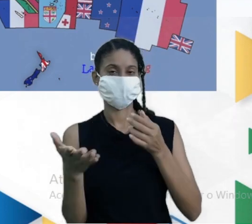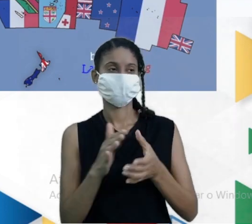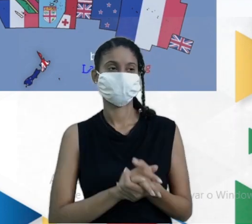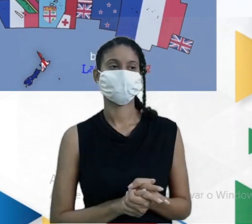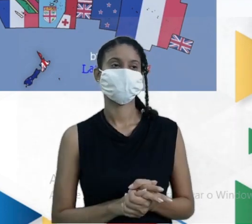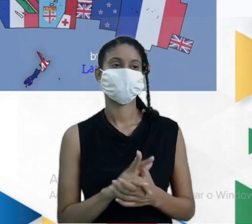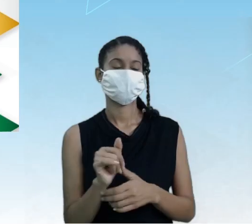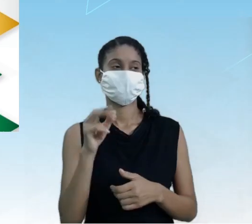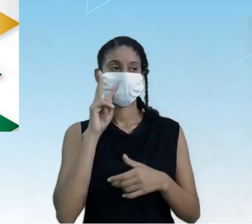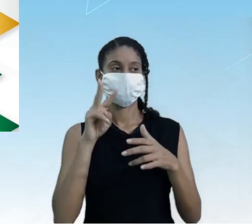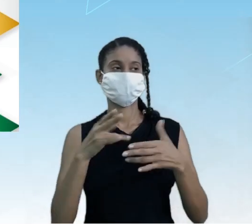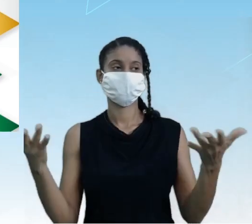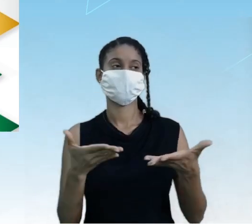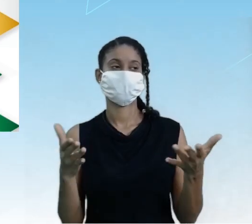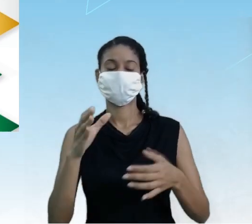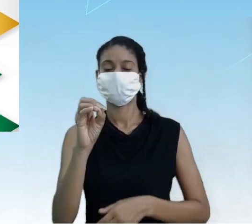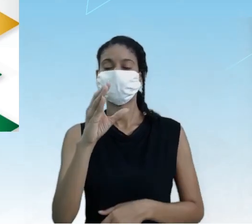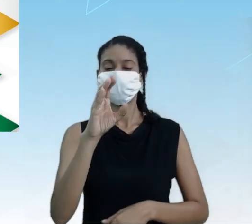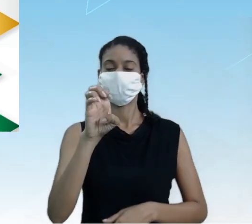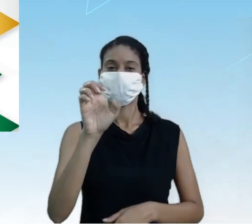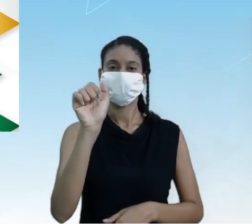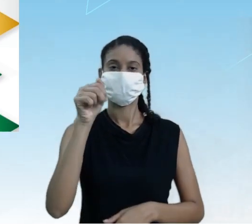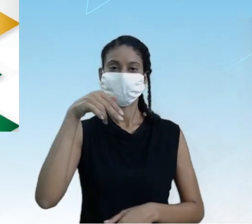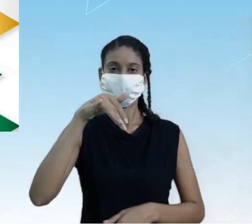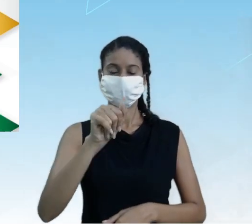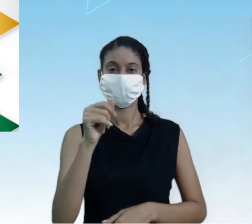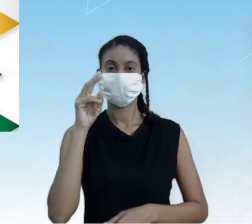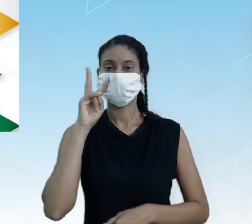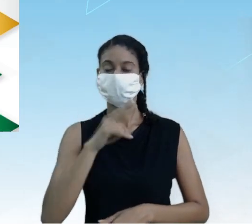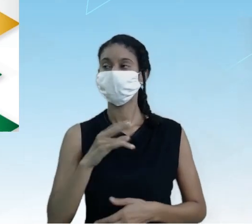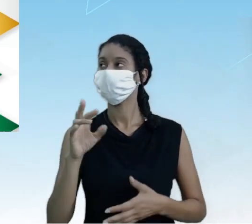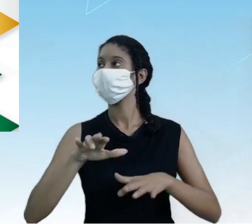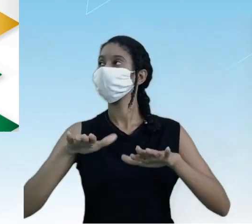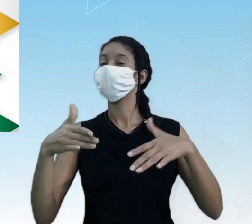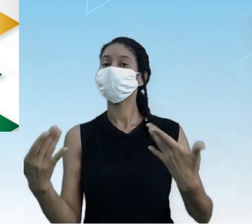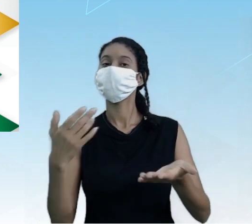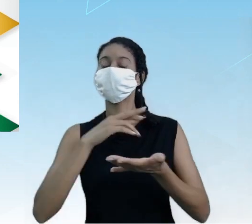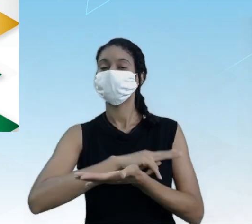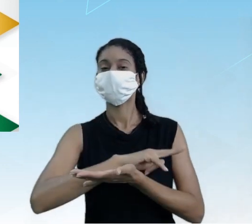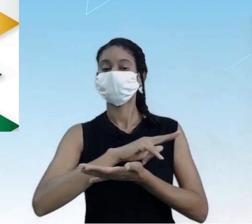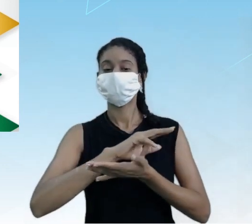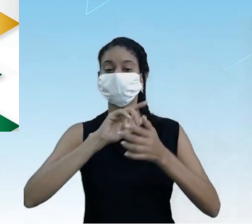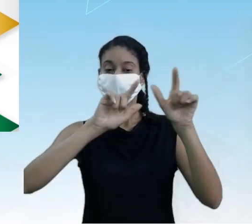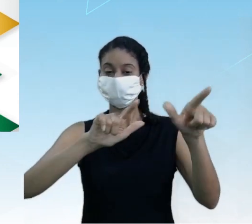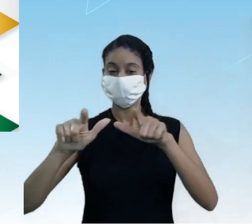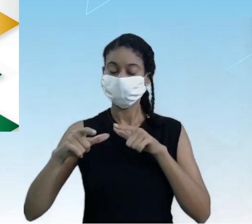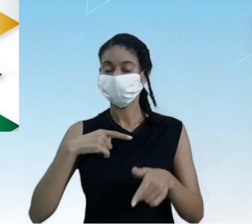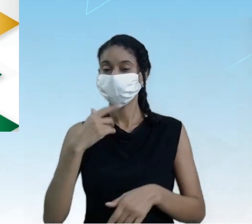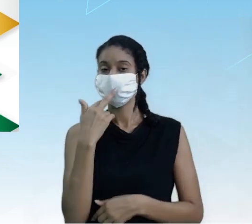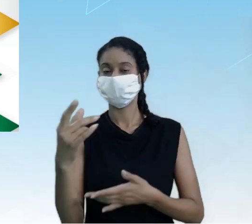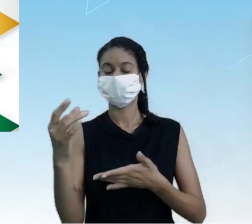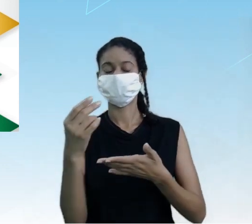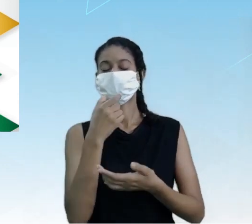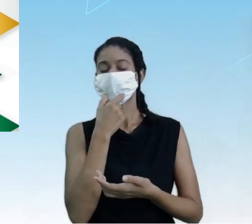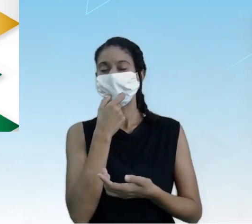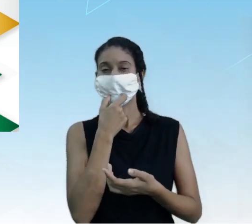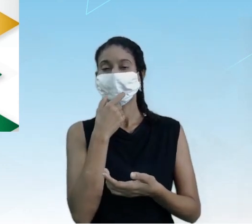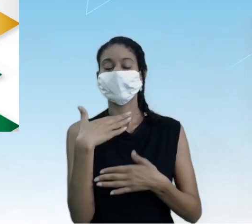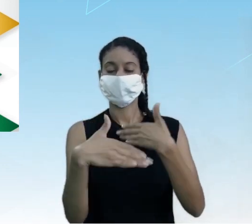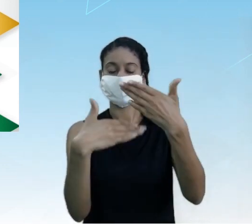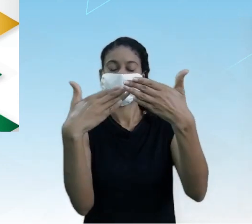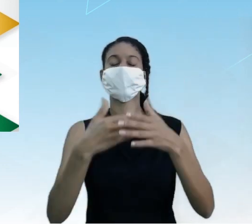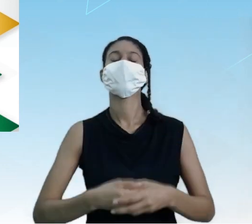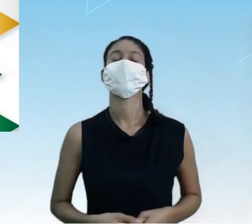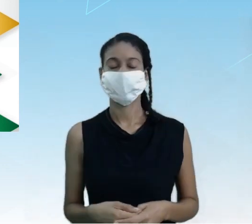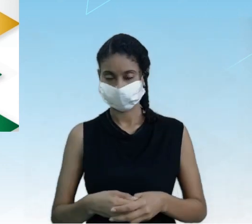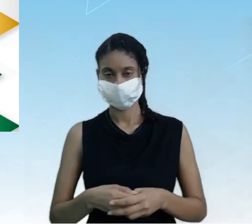vai aí, ó, para a Oceania já correndo. Veja só quantos espaços a língua inglesa saiu ocupando nesse seu processo.